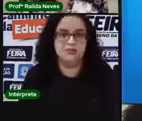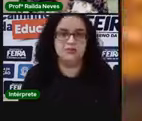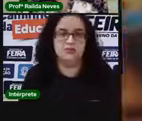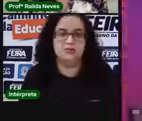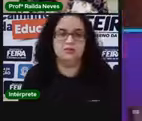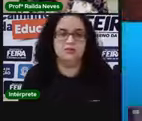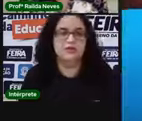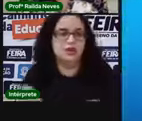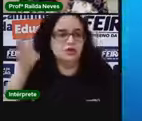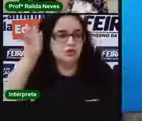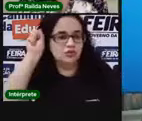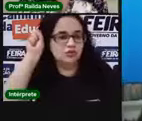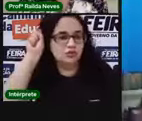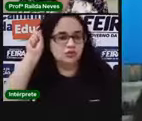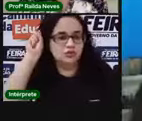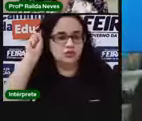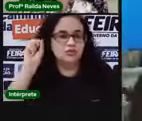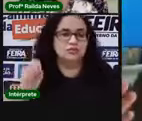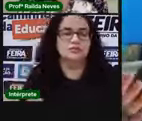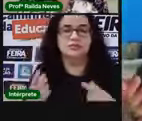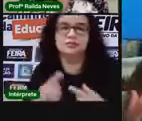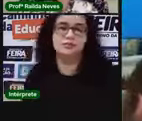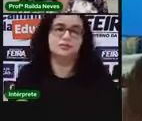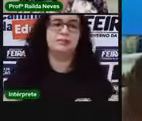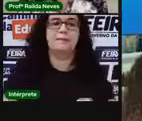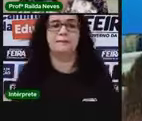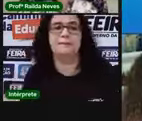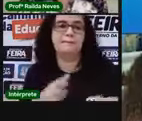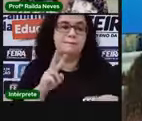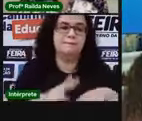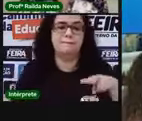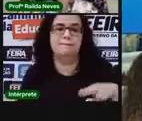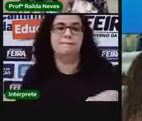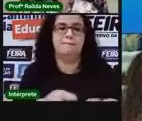Não estou conseguindo ouvir o